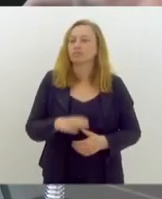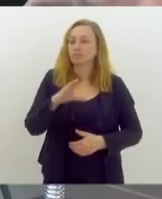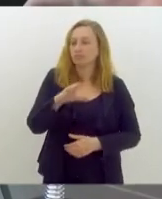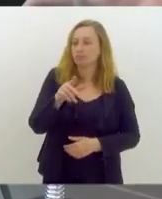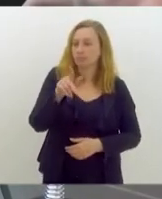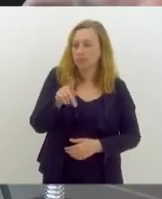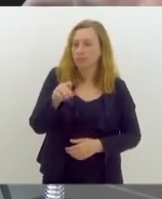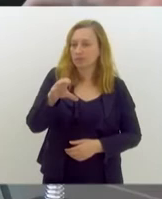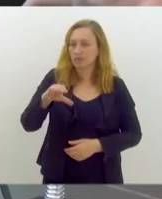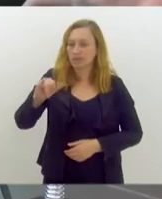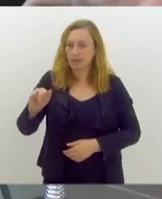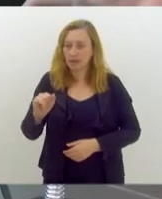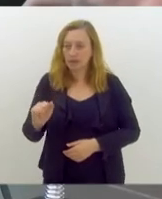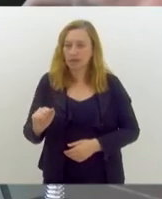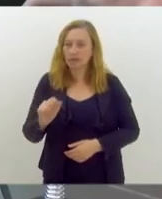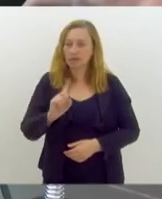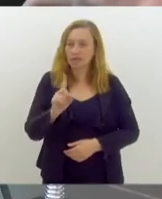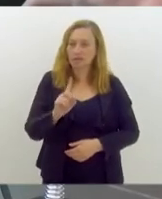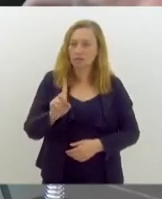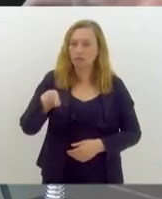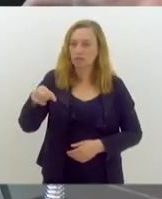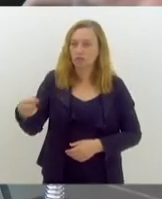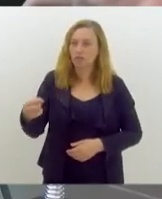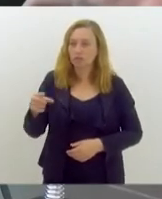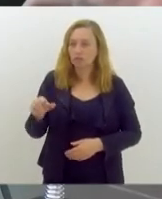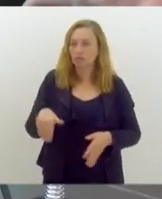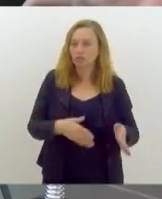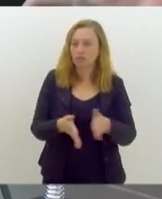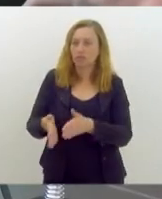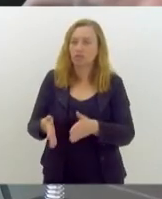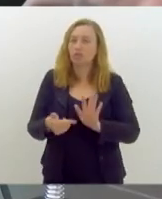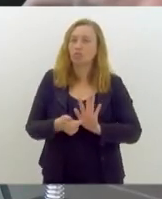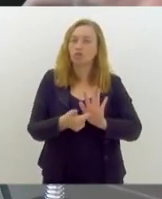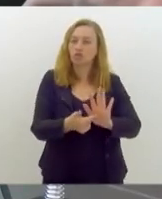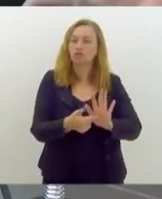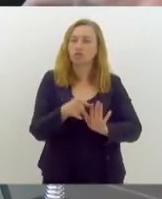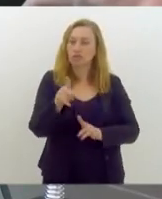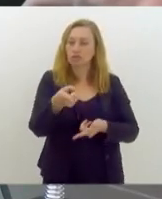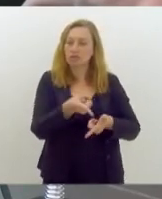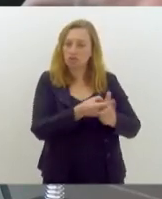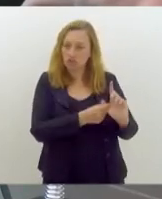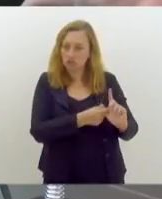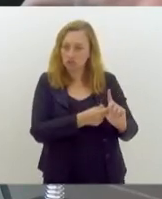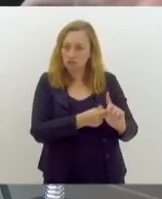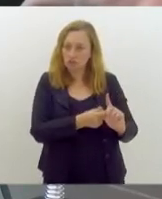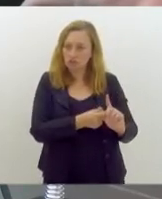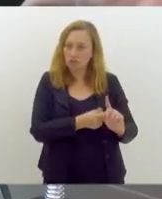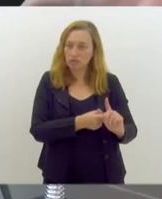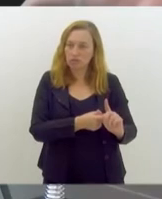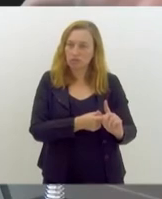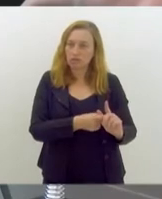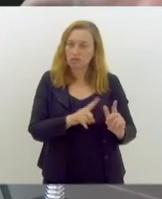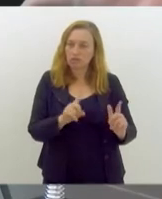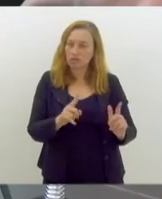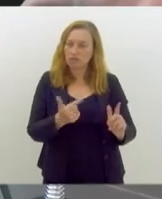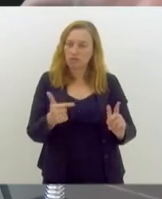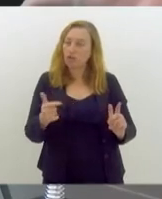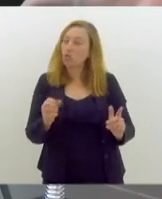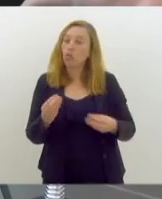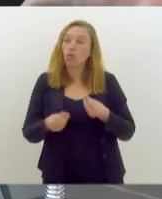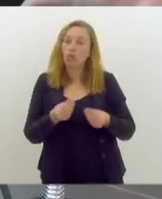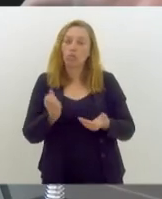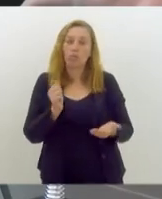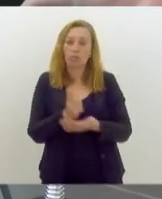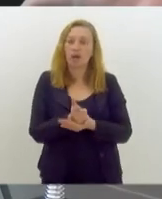critérios hoje existentes e demonstrando que essa dívida se torna impagável e que